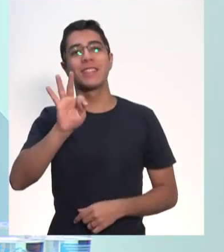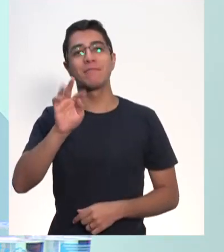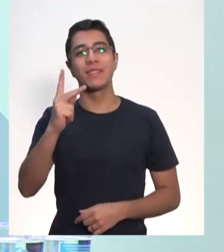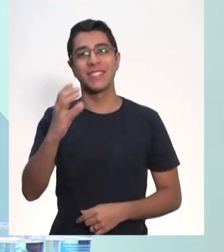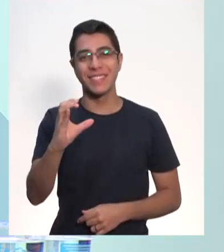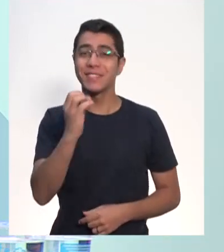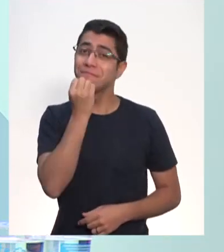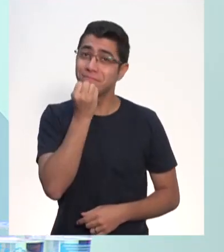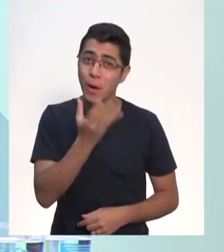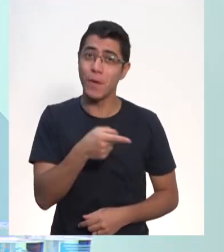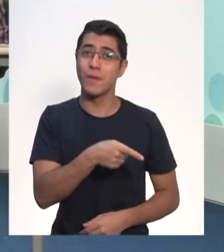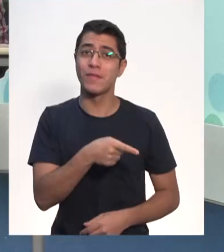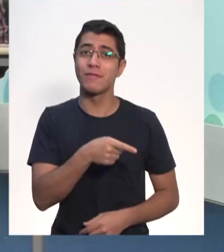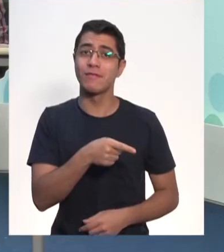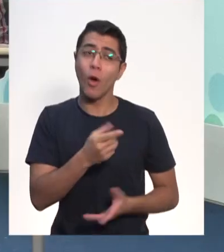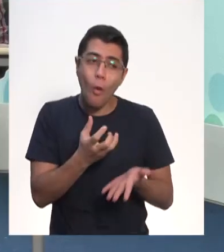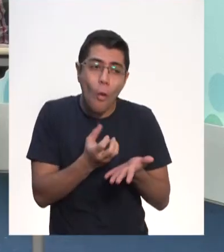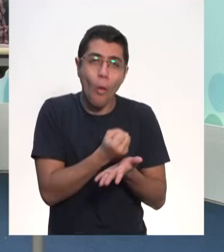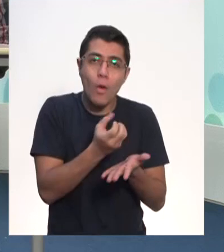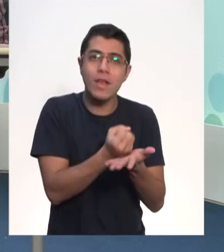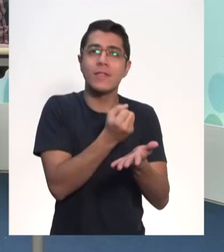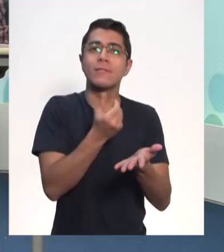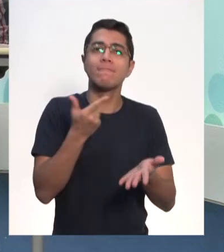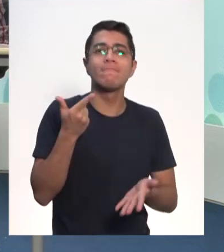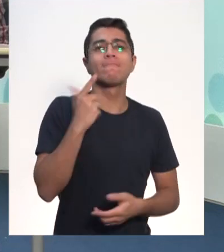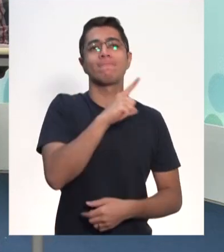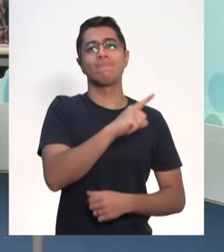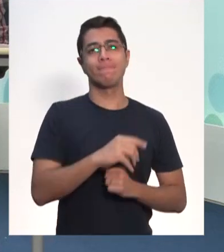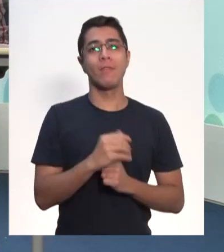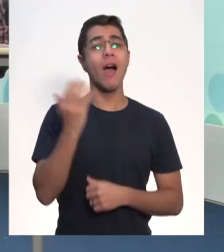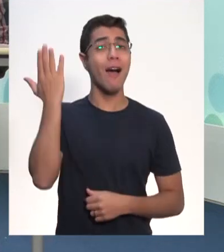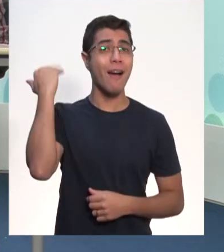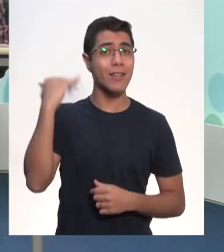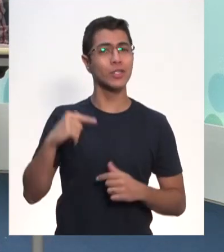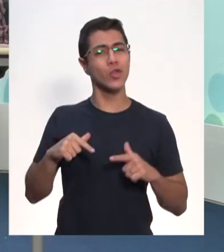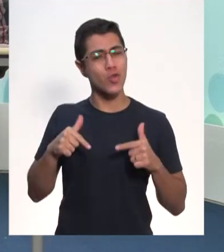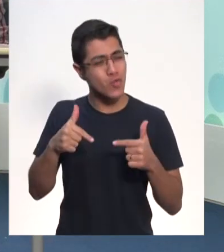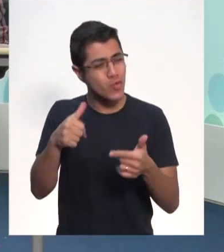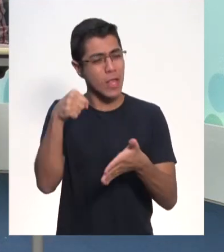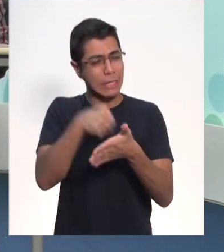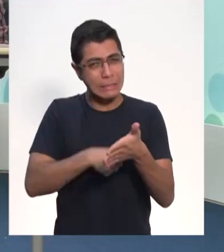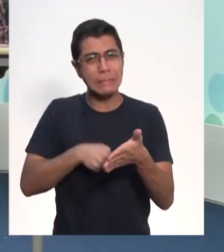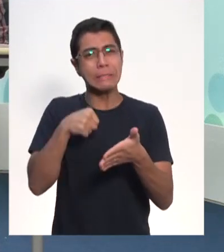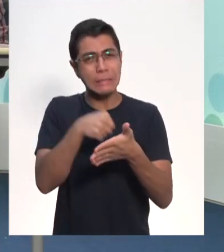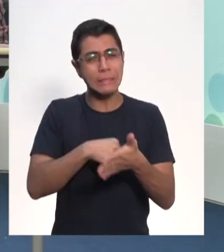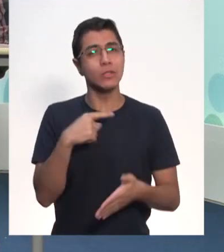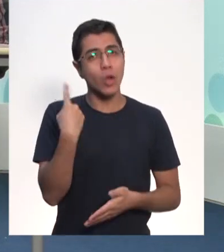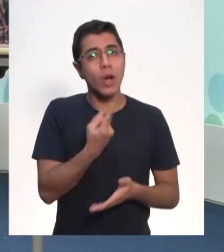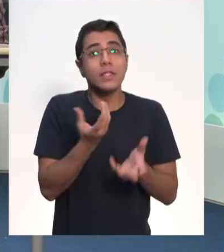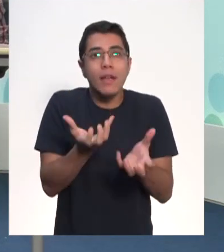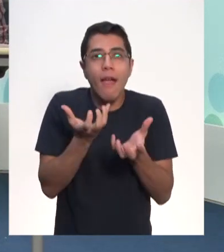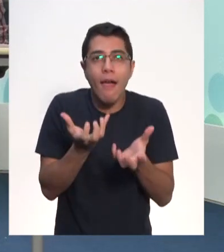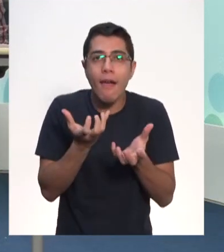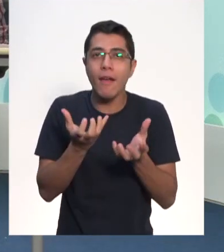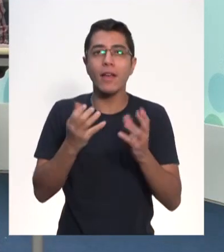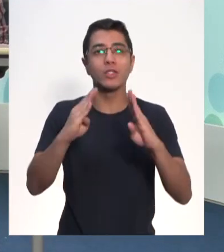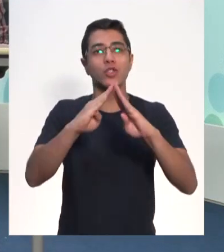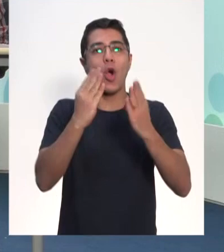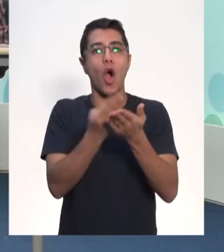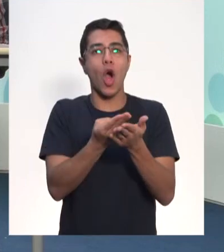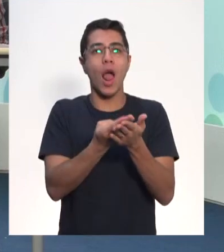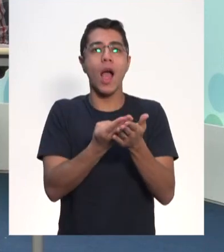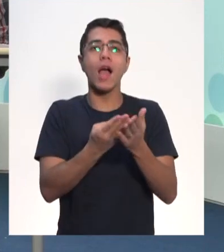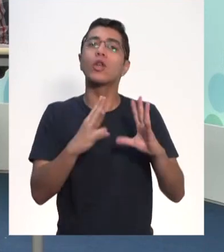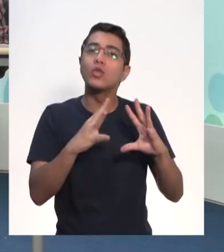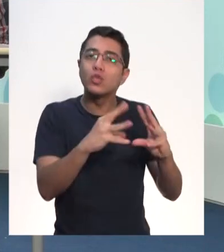passada, falou muito sobre isso, né? A luta para conseguir esse espaço, a formação em loco, né? A escola como um